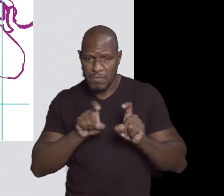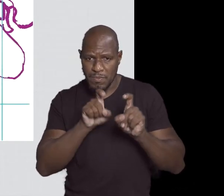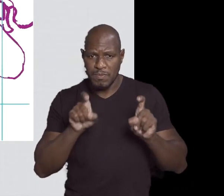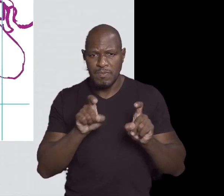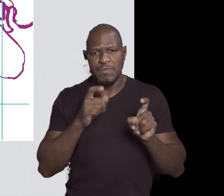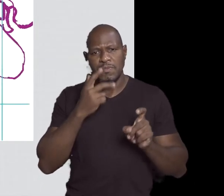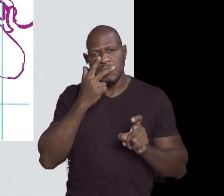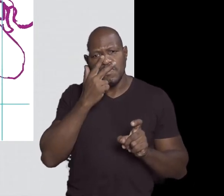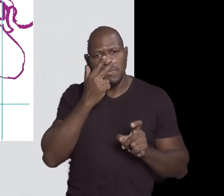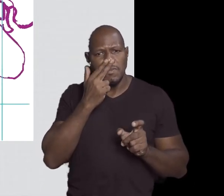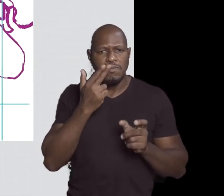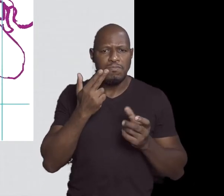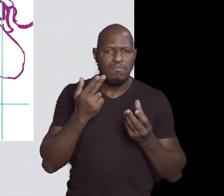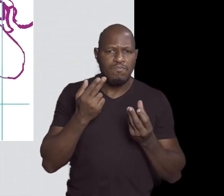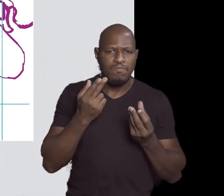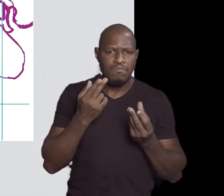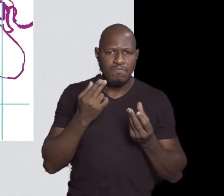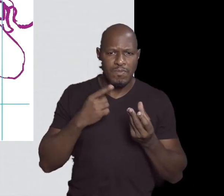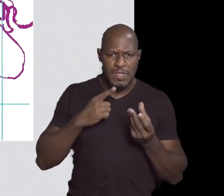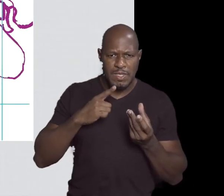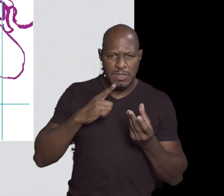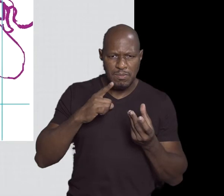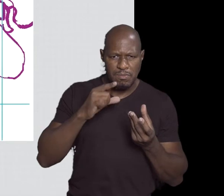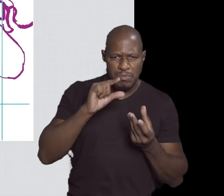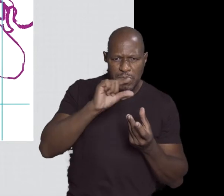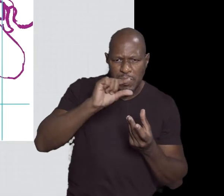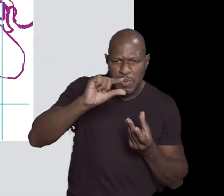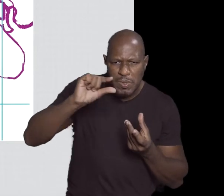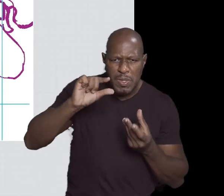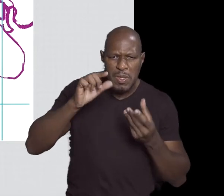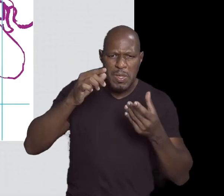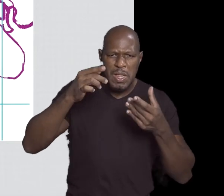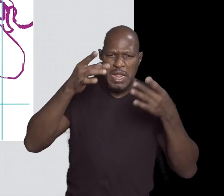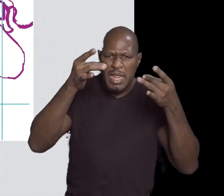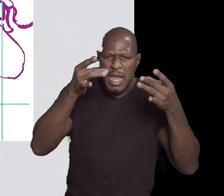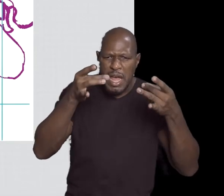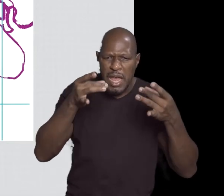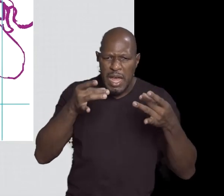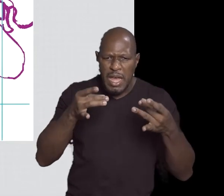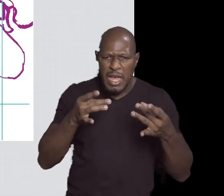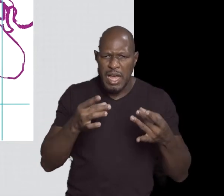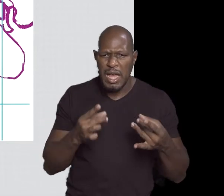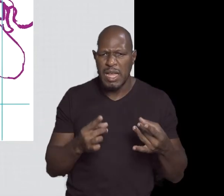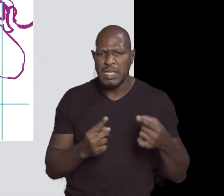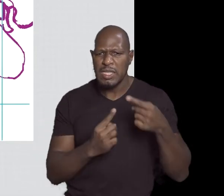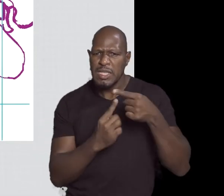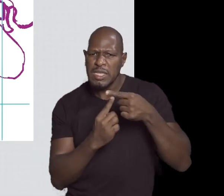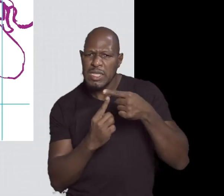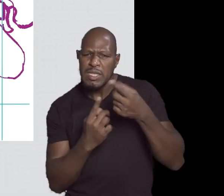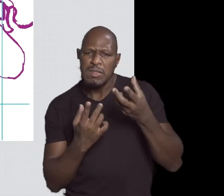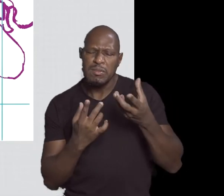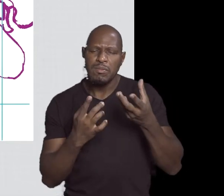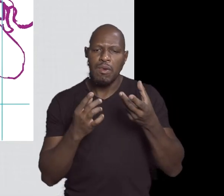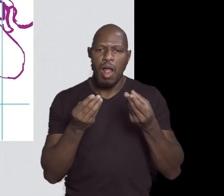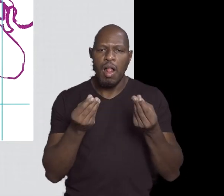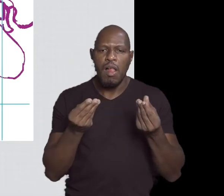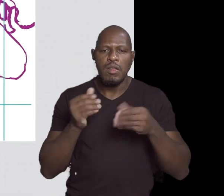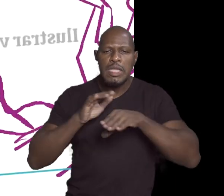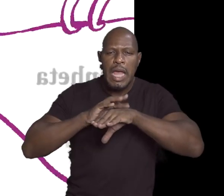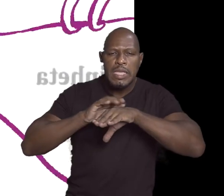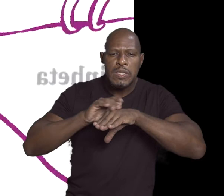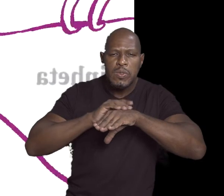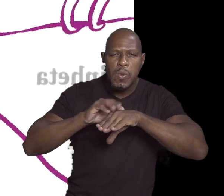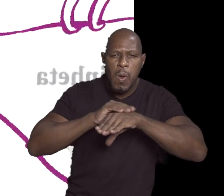Eu acho que esses pequenos detalhes de textura, de imperfeição,